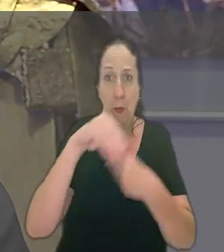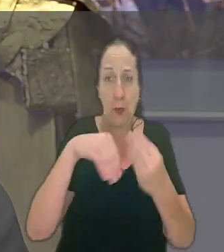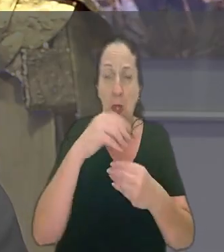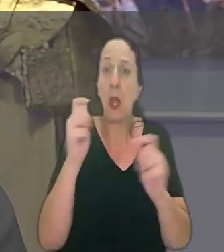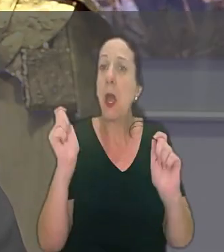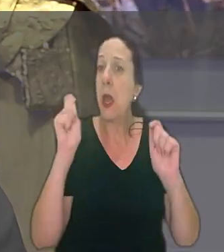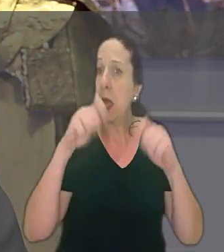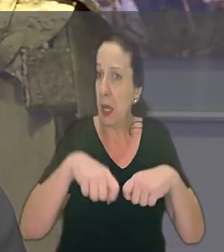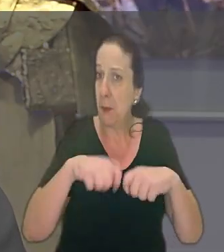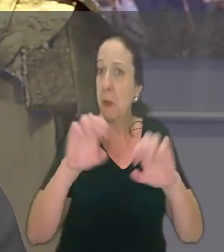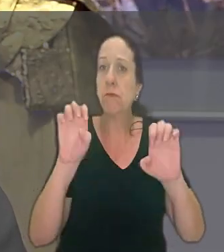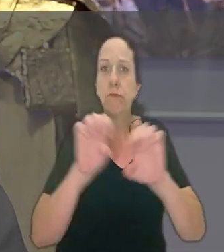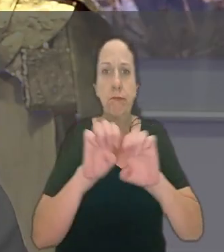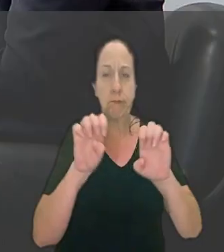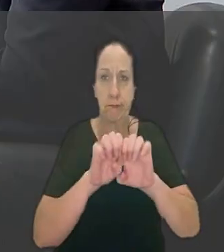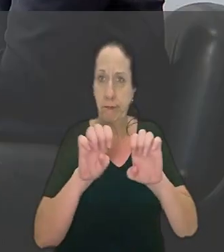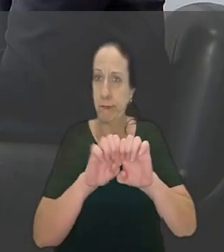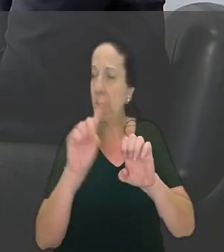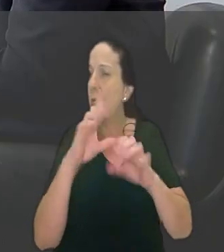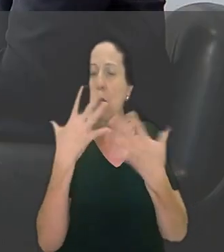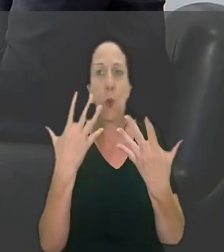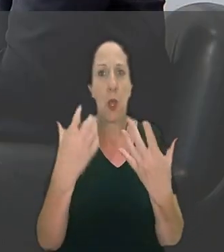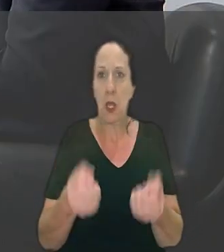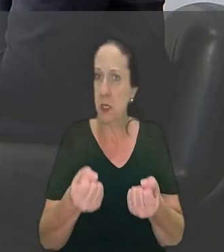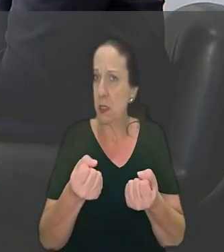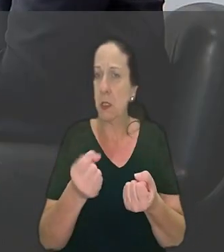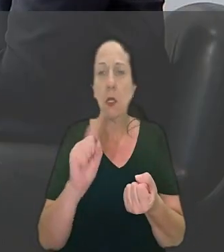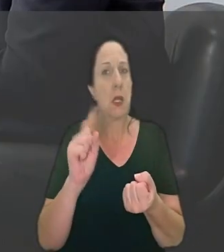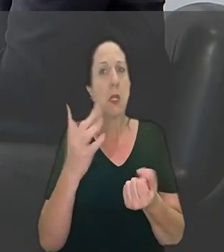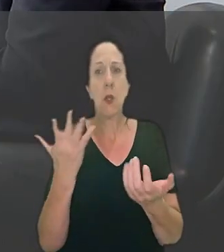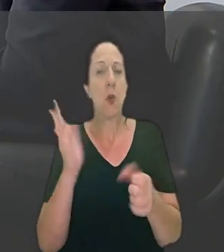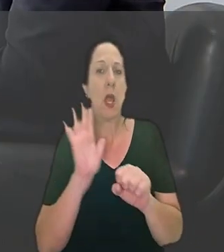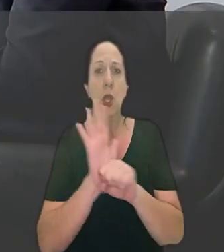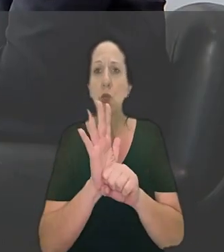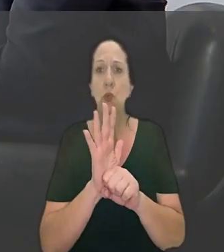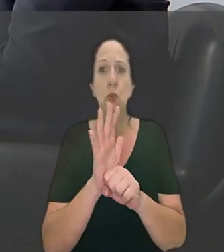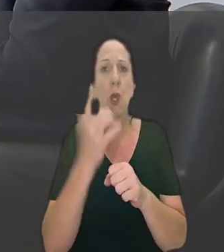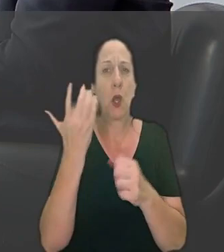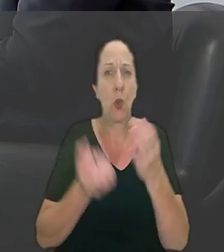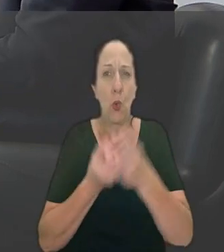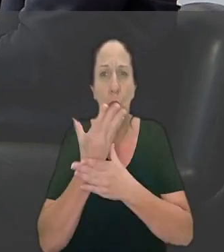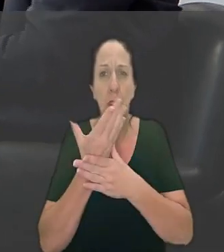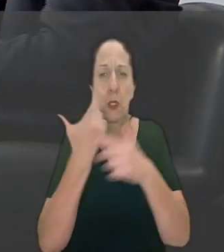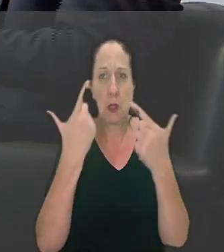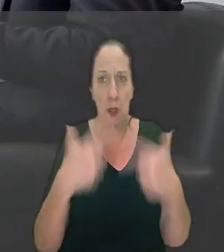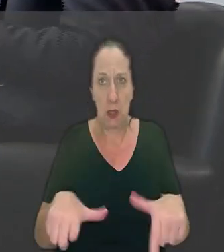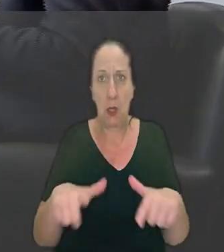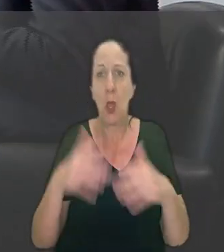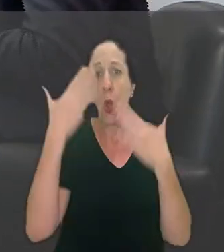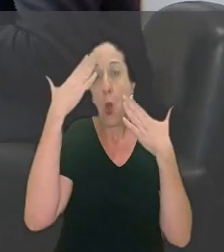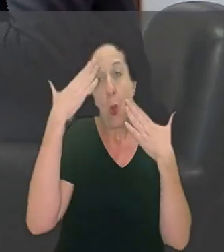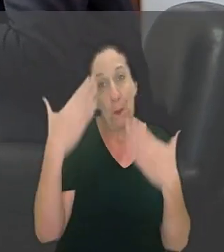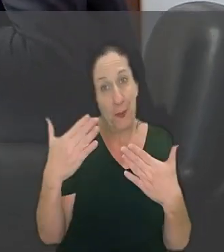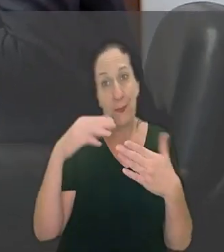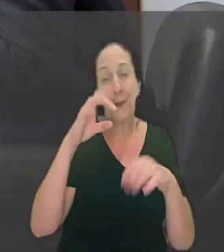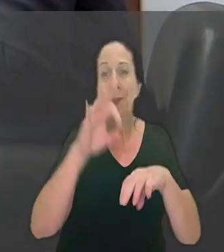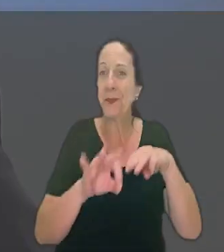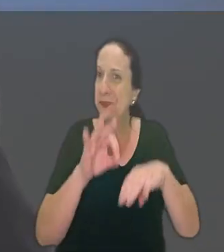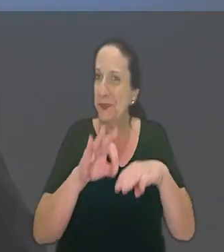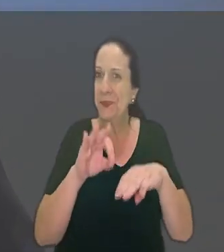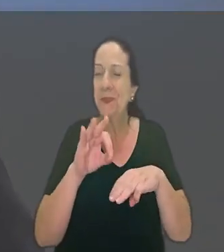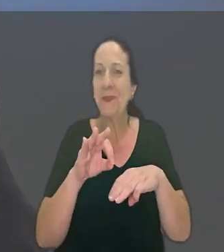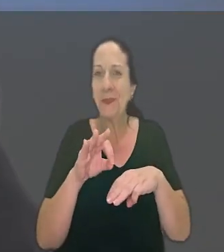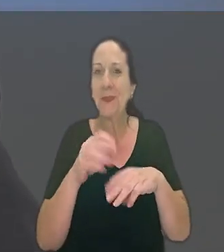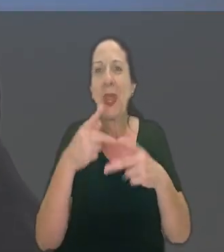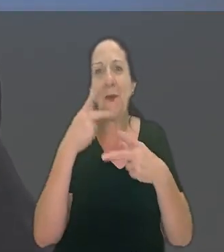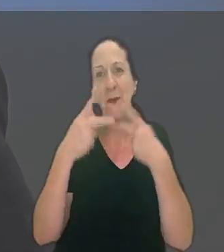envolve capacitar as estruturas para que elas não permitam nem favoreçam a sua ocorrência. Ministro Alberto Balazeiru, muito obrigado